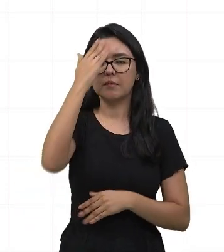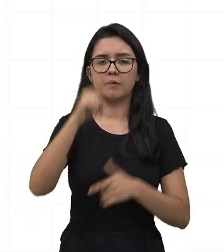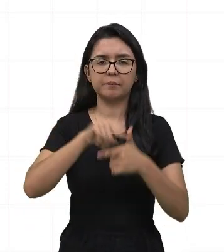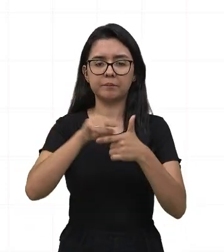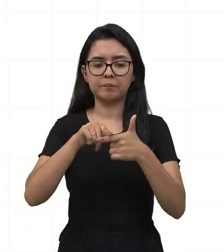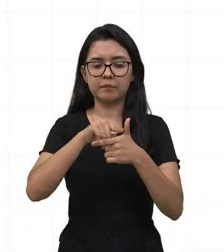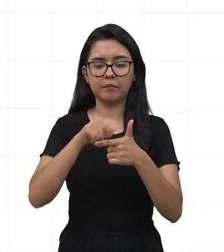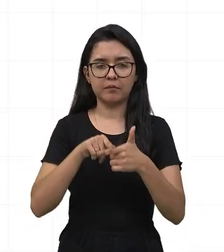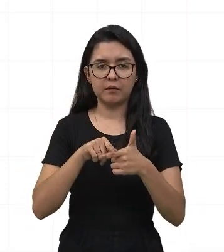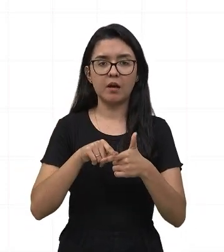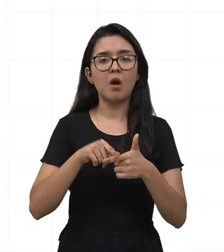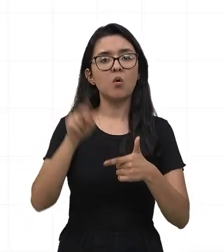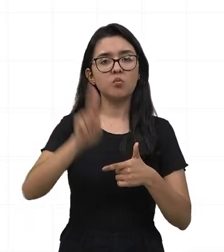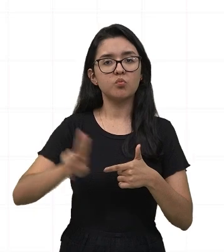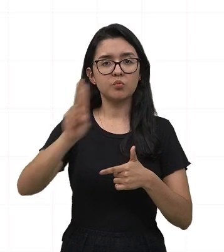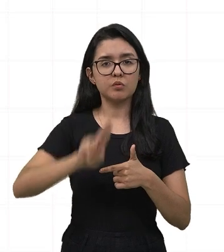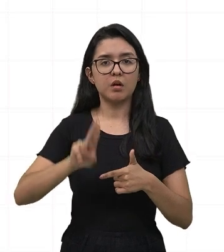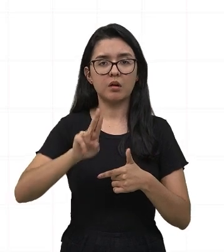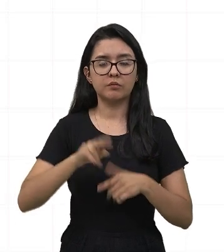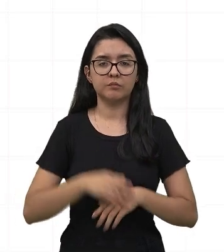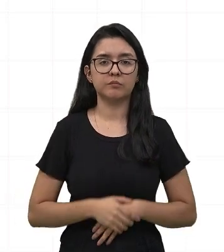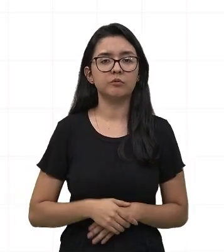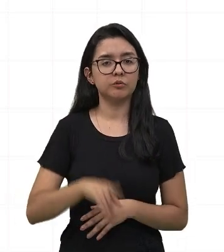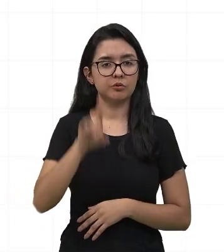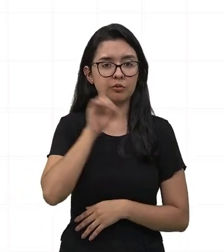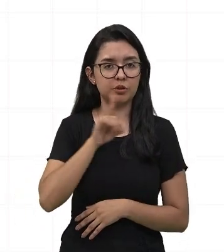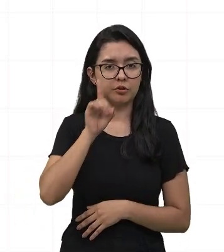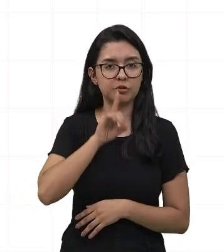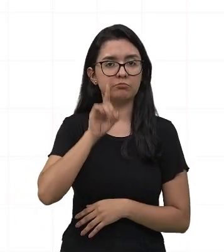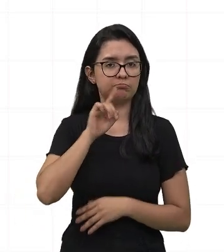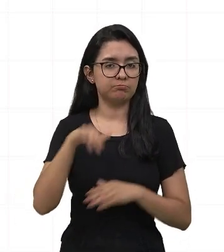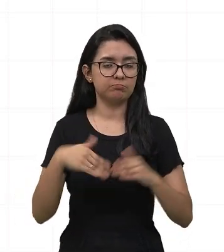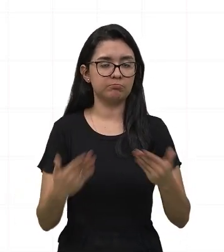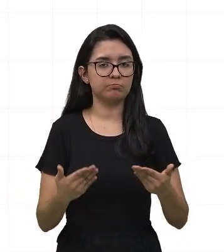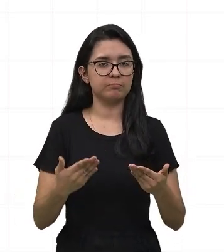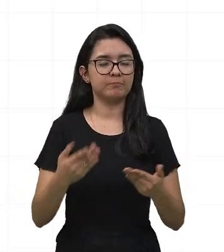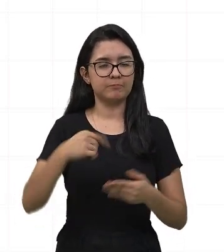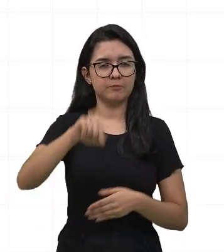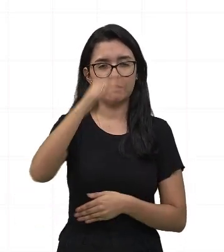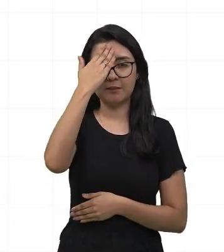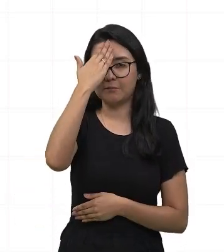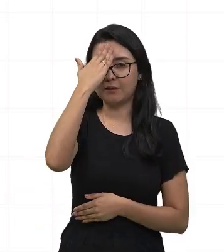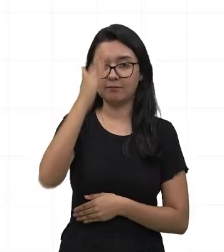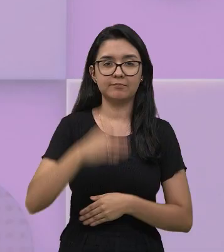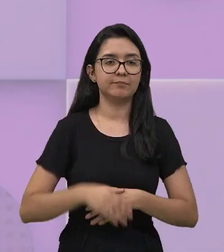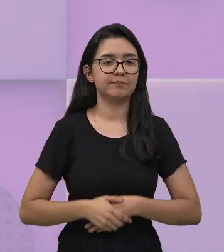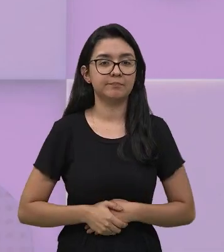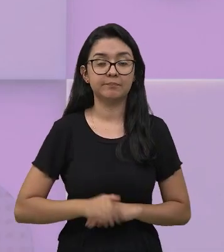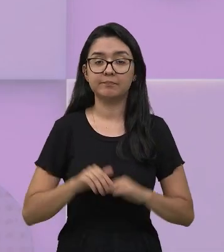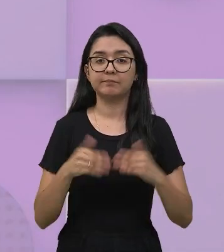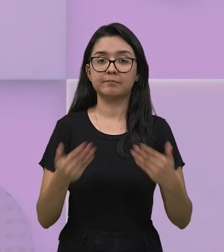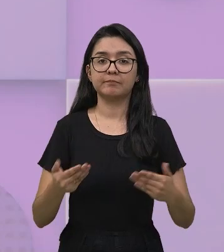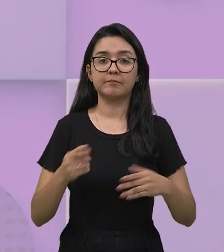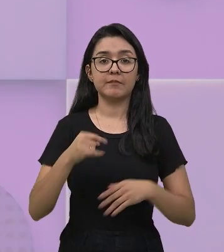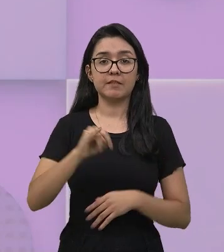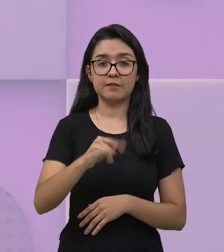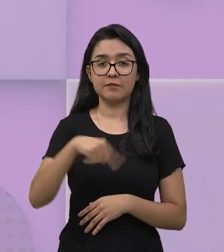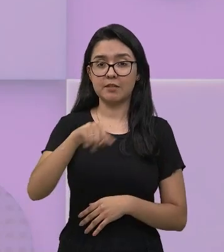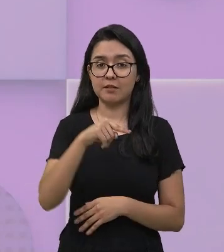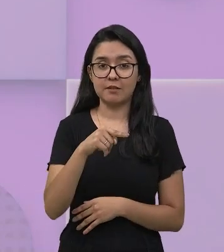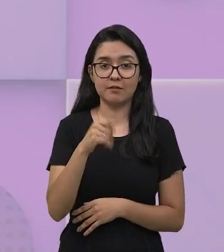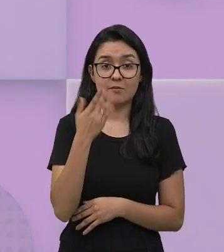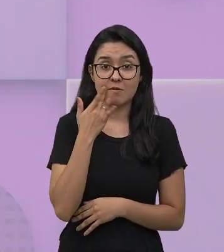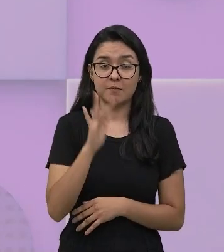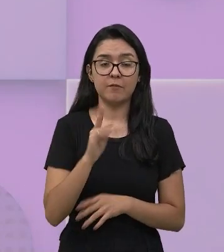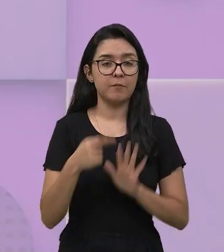é muito utilizado no nosso dia a dia? E aí, você já sabia disso? Bom, se você não sabia,